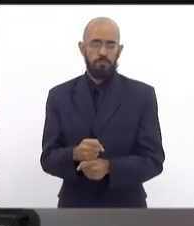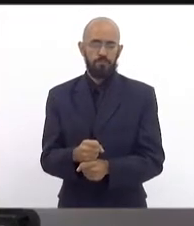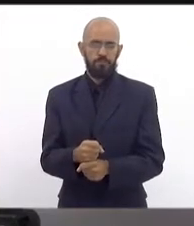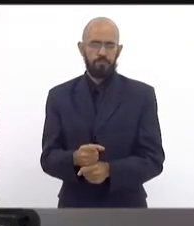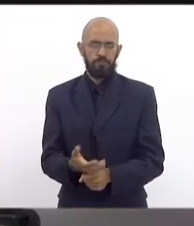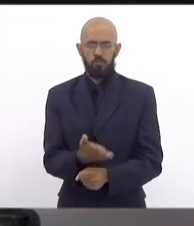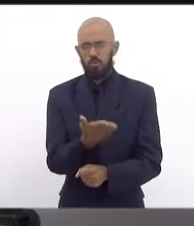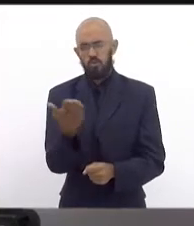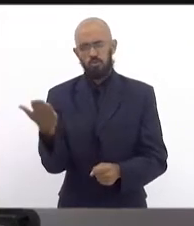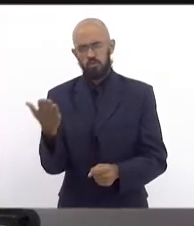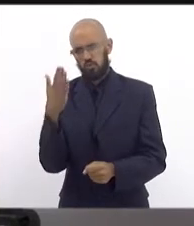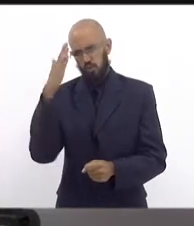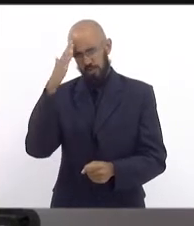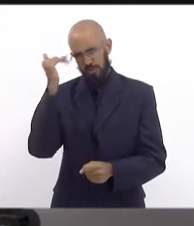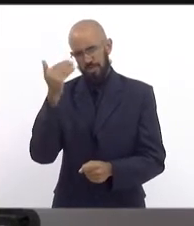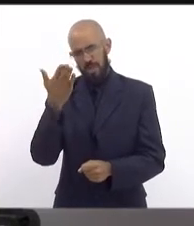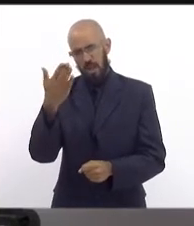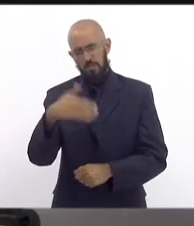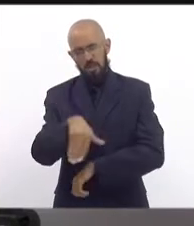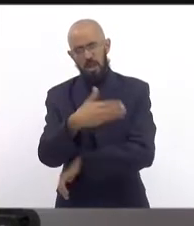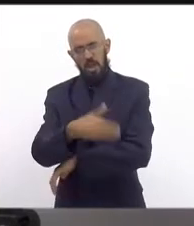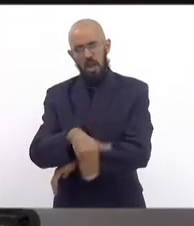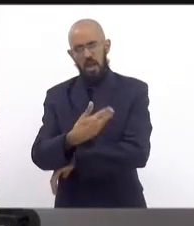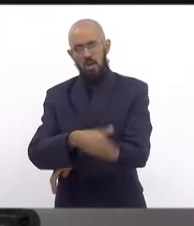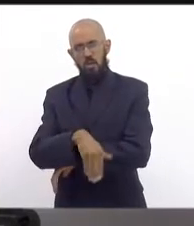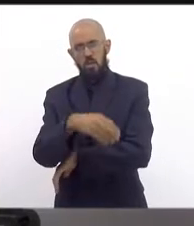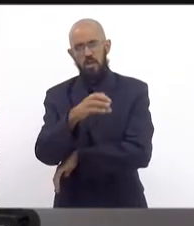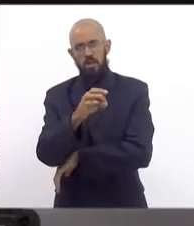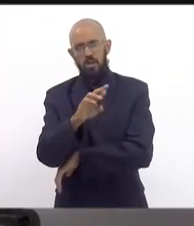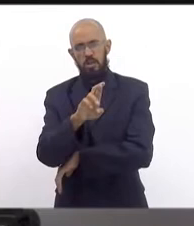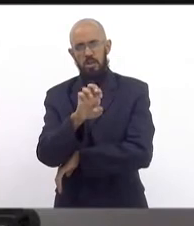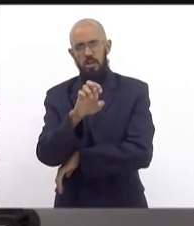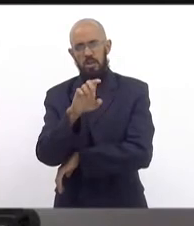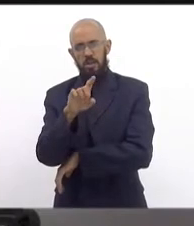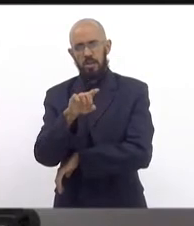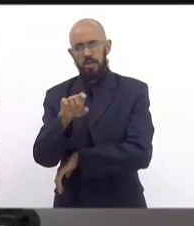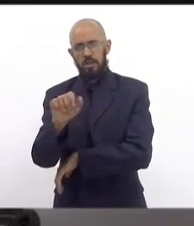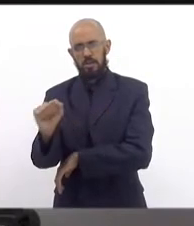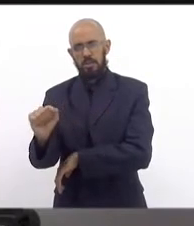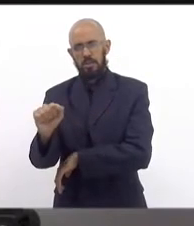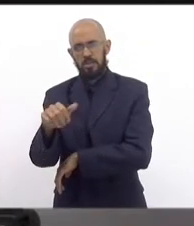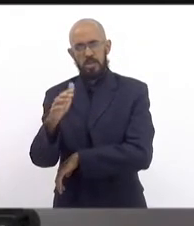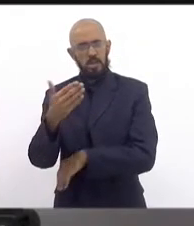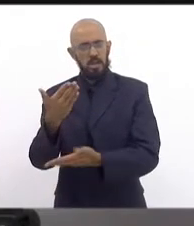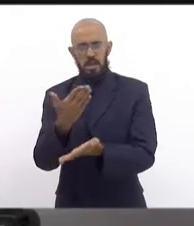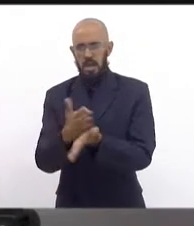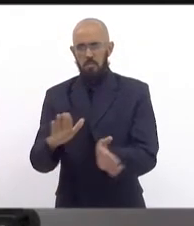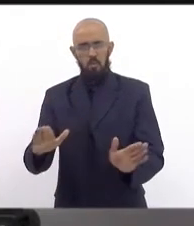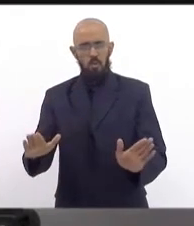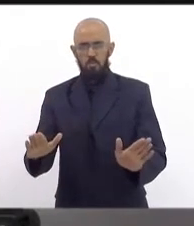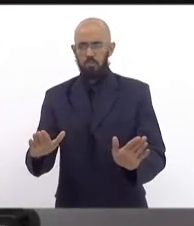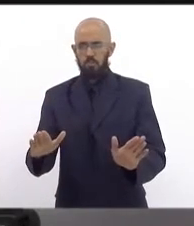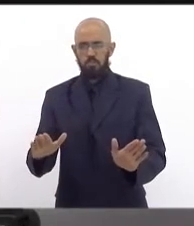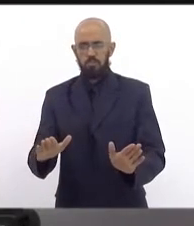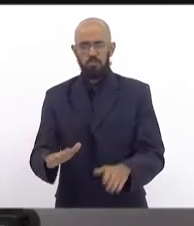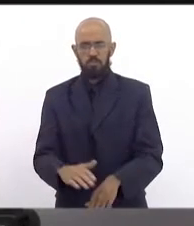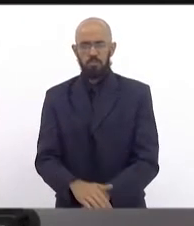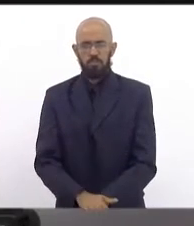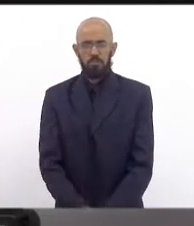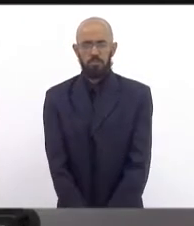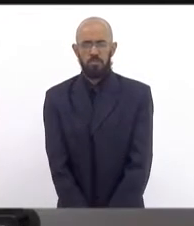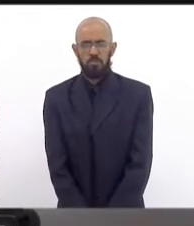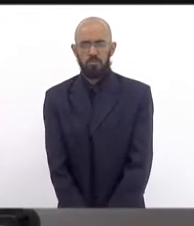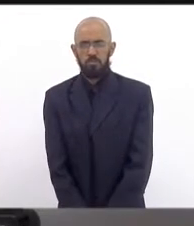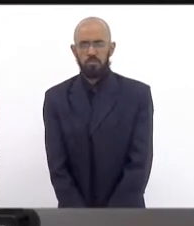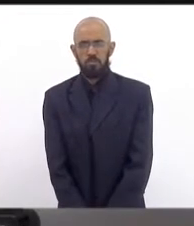verificaram a Rua Teresa praticamente acabou e